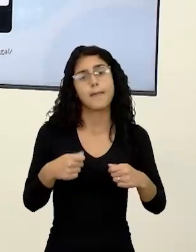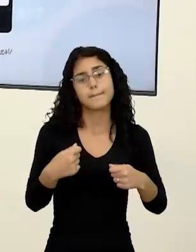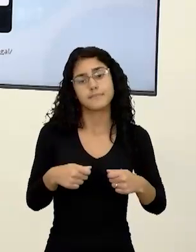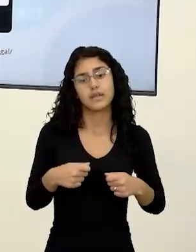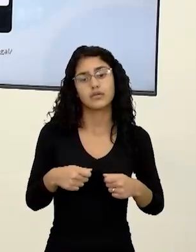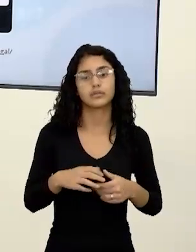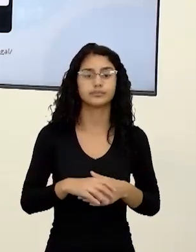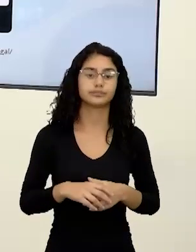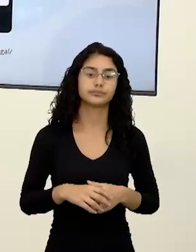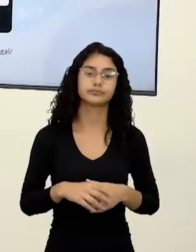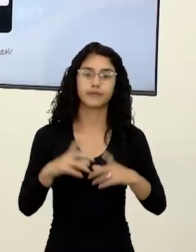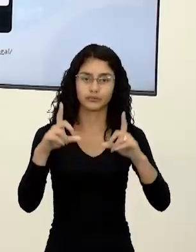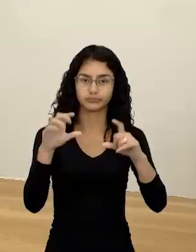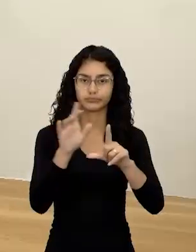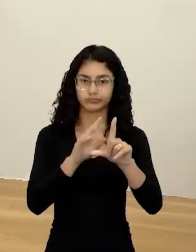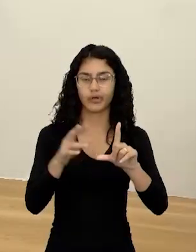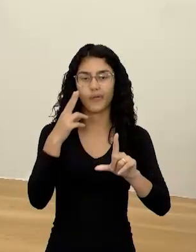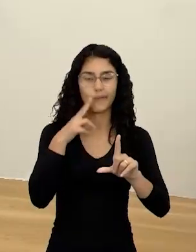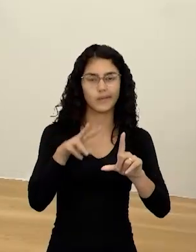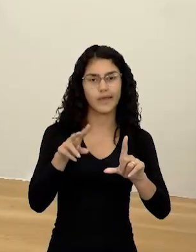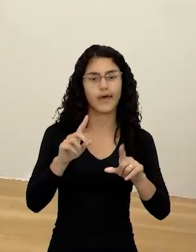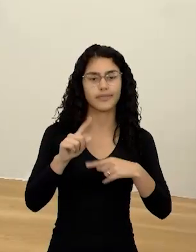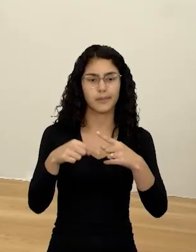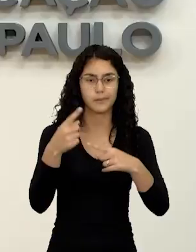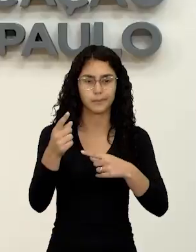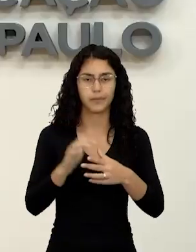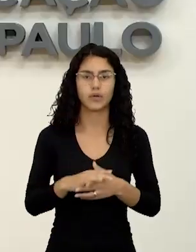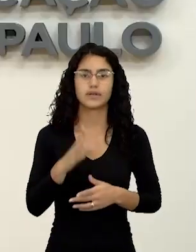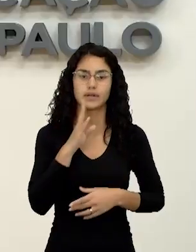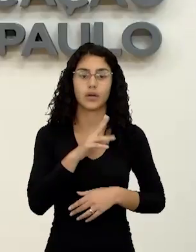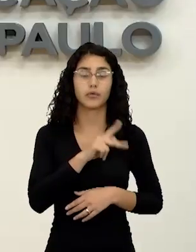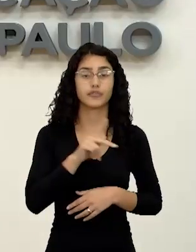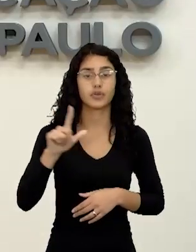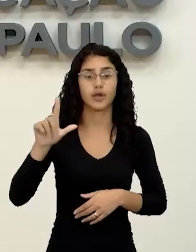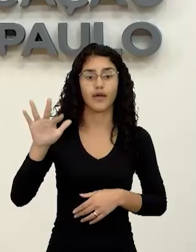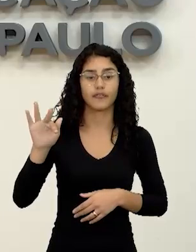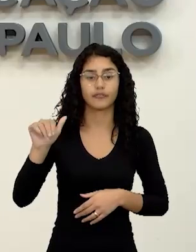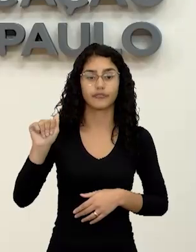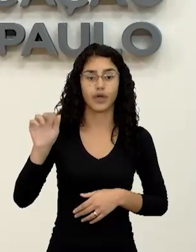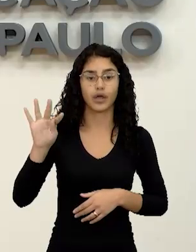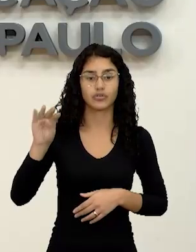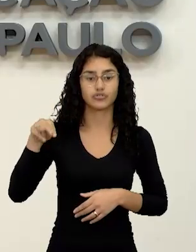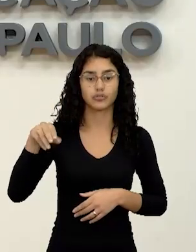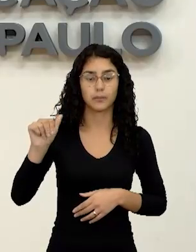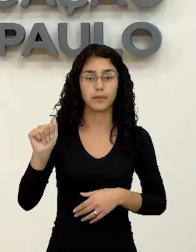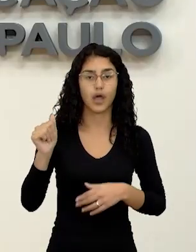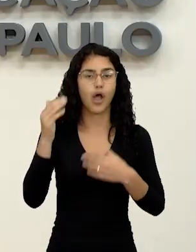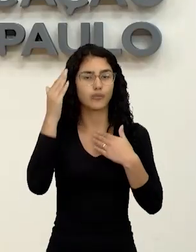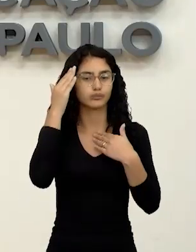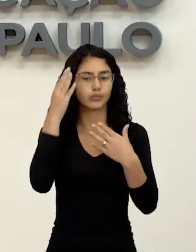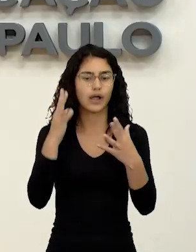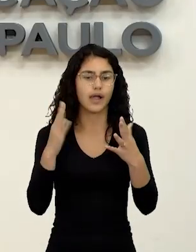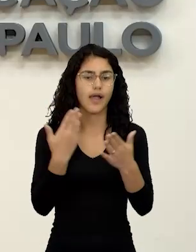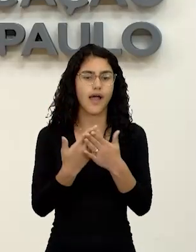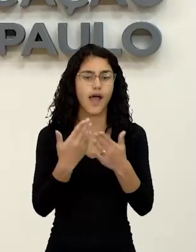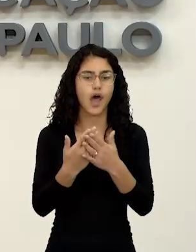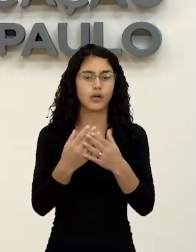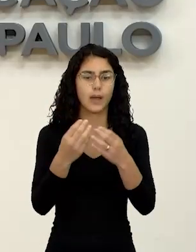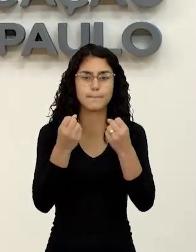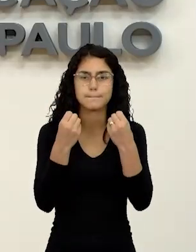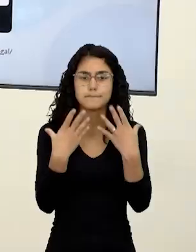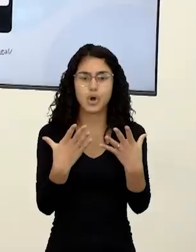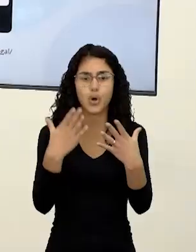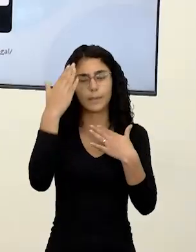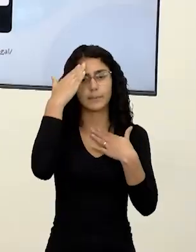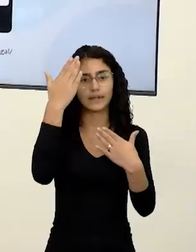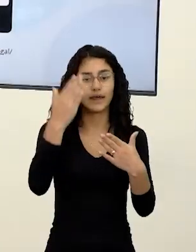talvez seja interessante dar uma olhada, né, Ju? A professora Fátima já tá falando, ótima aula, muito obrigada. Ou seja, é hora de dar tchau.